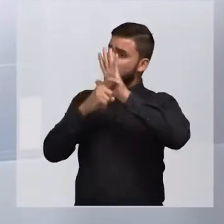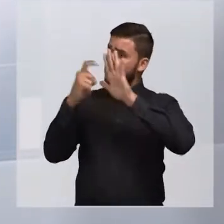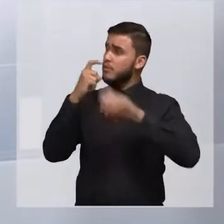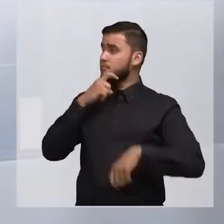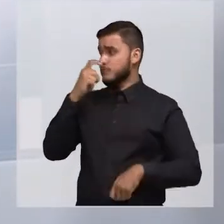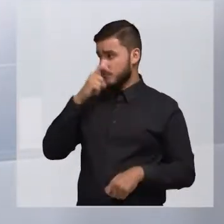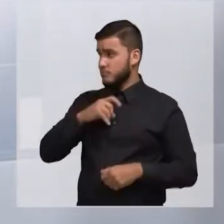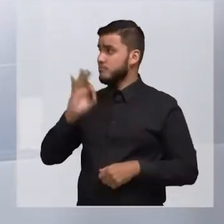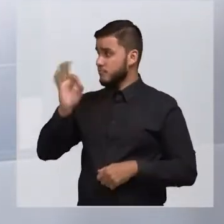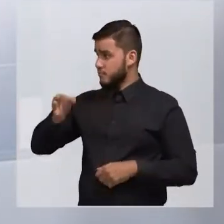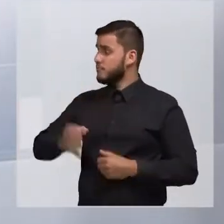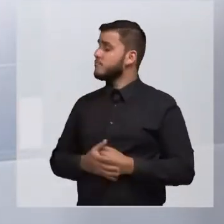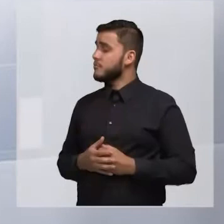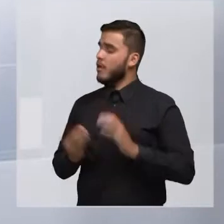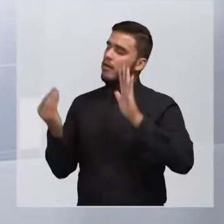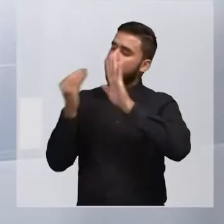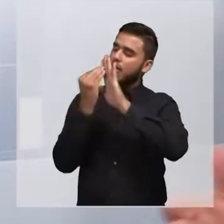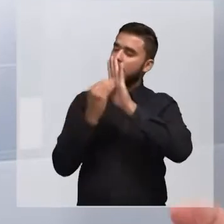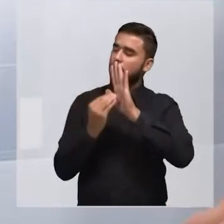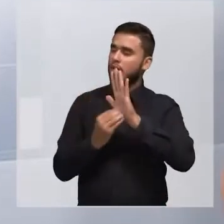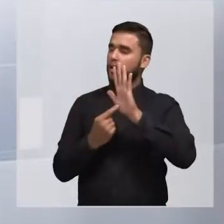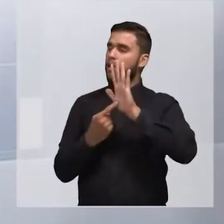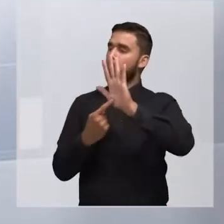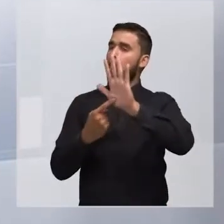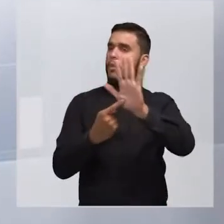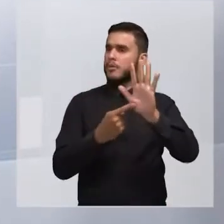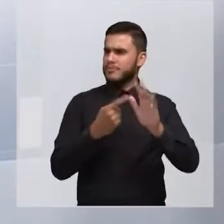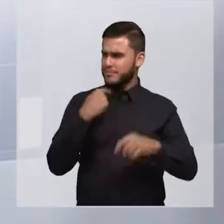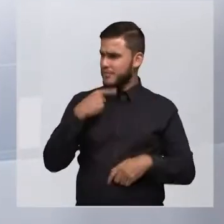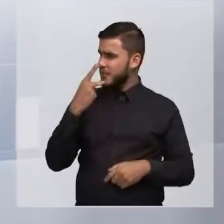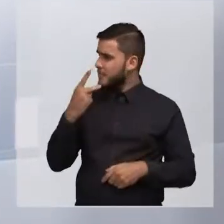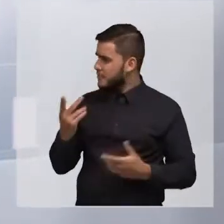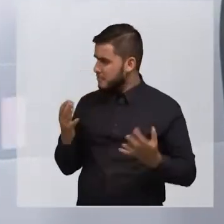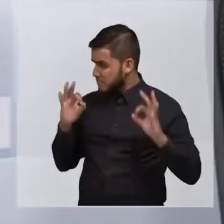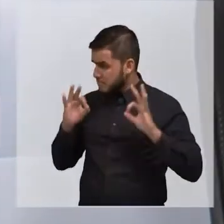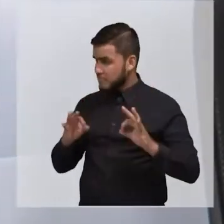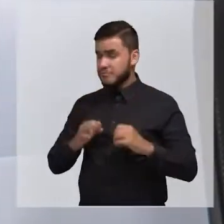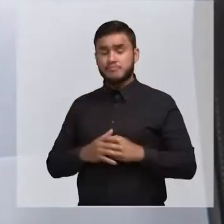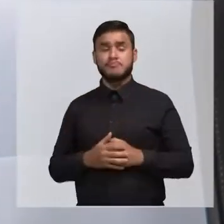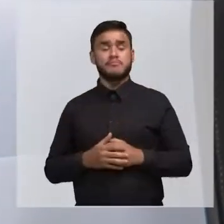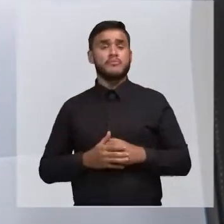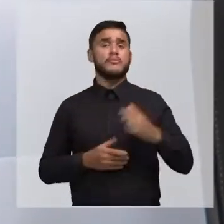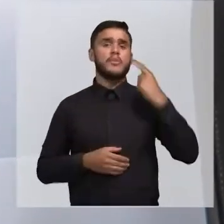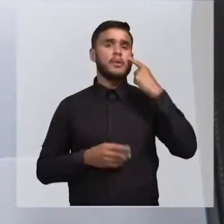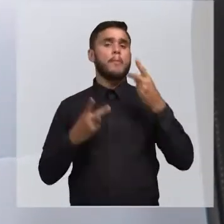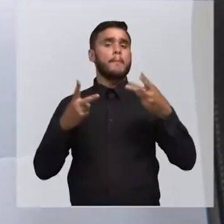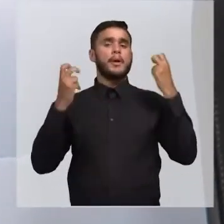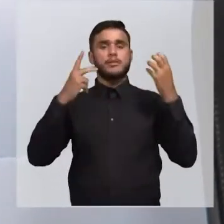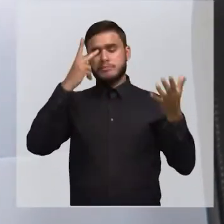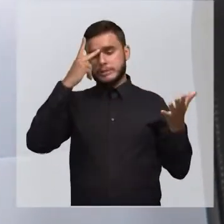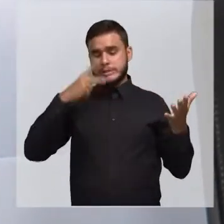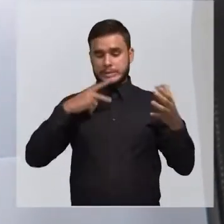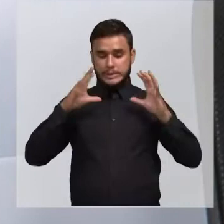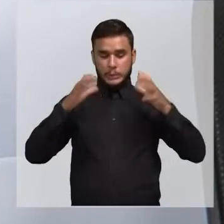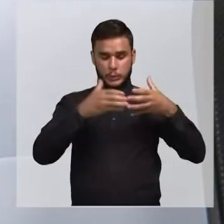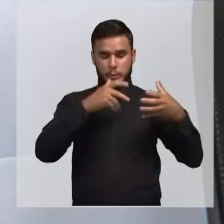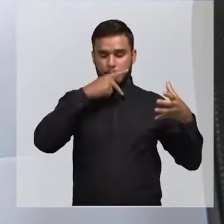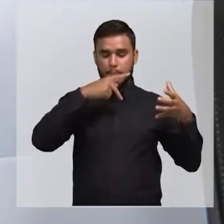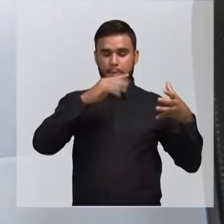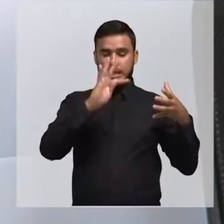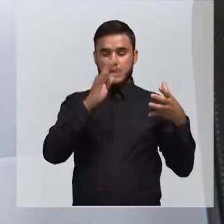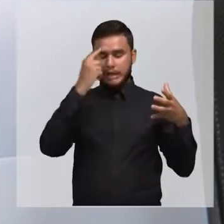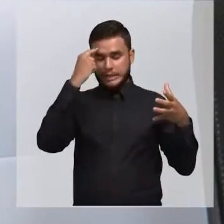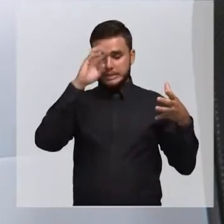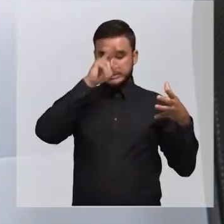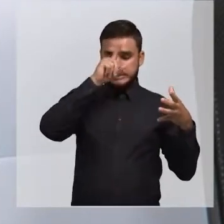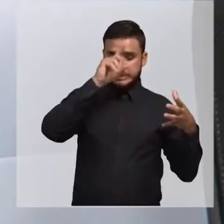história. Quer dizer, eles são incapazes de fazer uma autorreflexão dos erros cometidos.